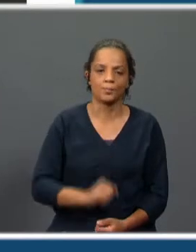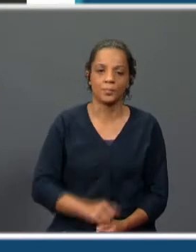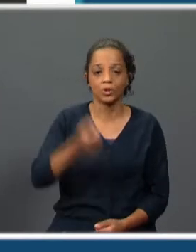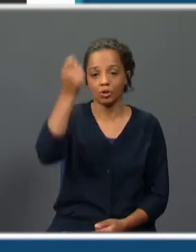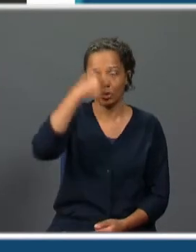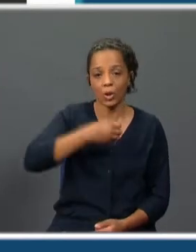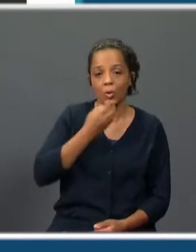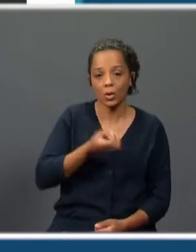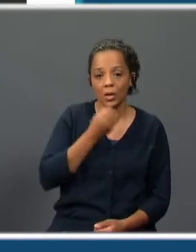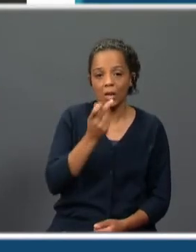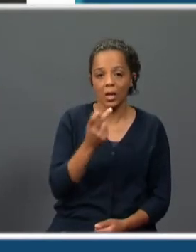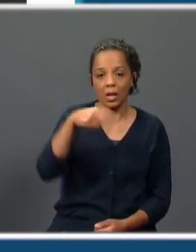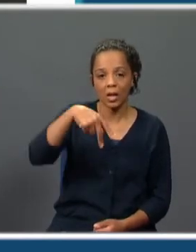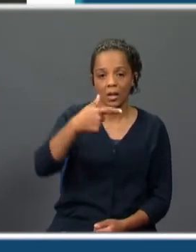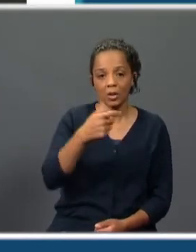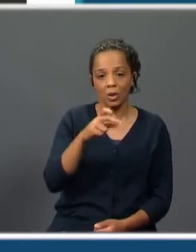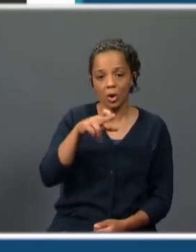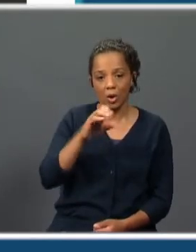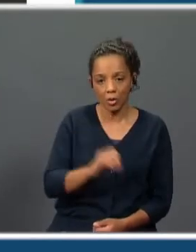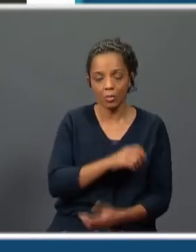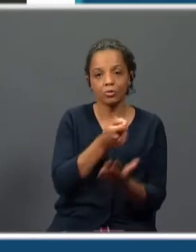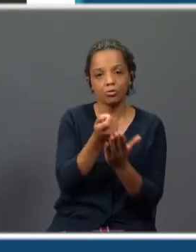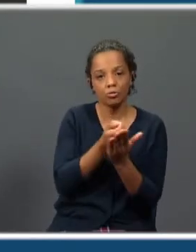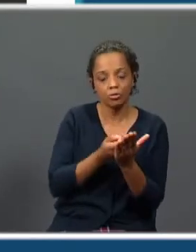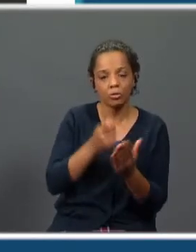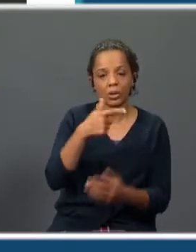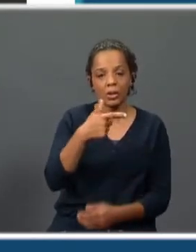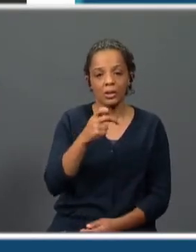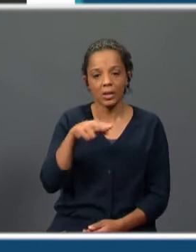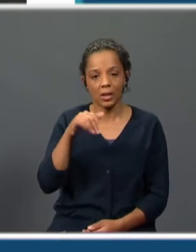História contada por António Torrado, ilustração de Tânia Clima.